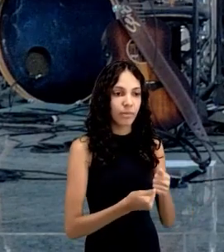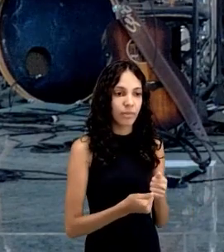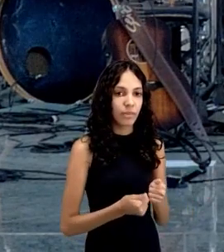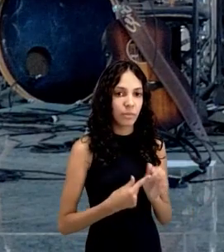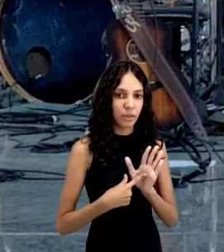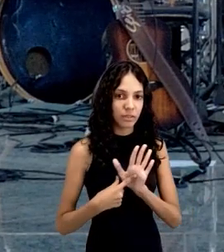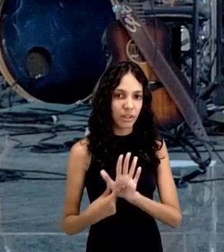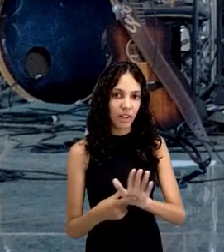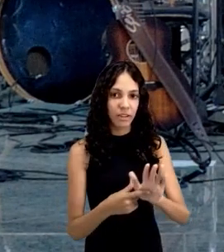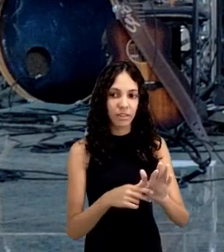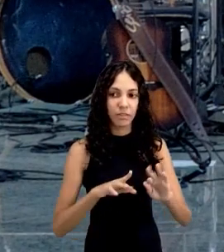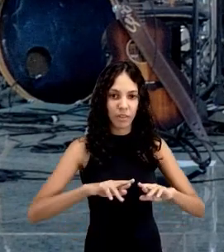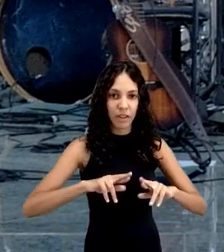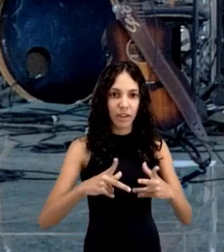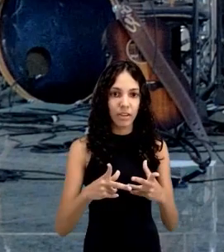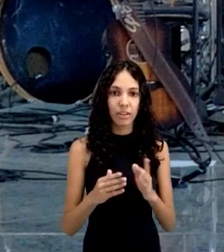sentido